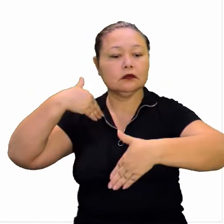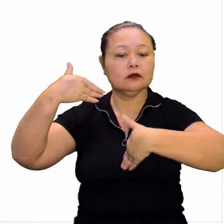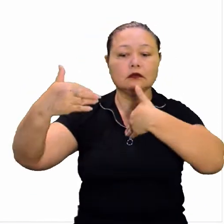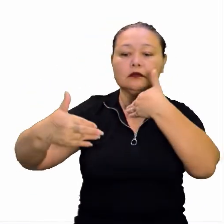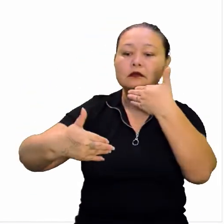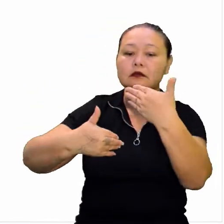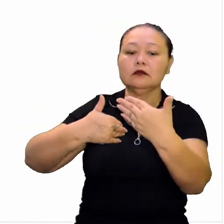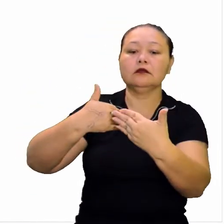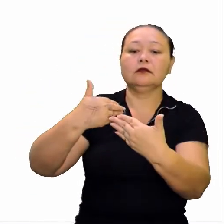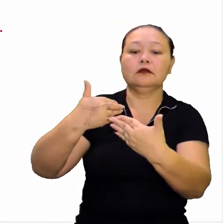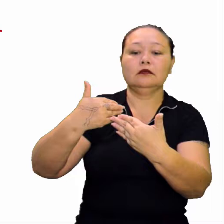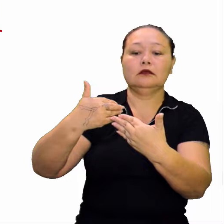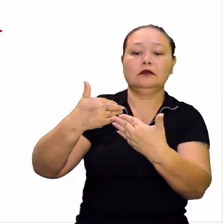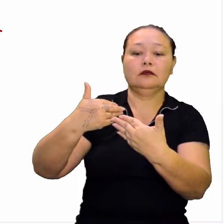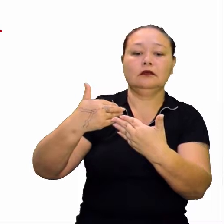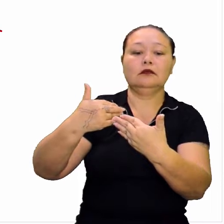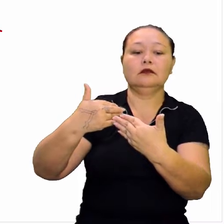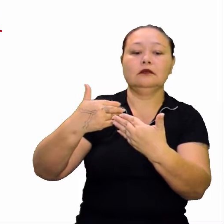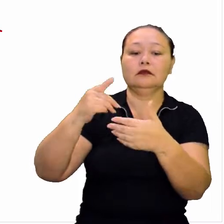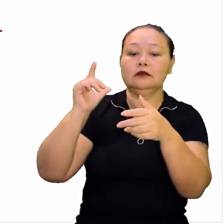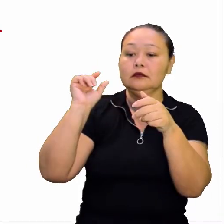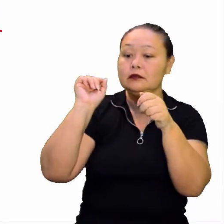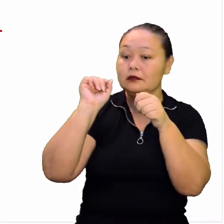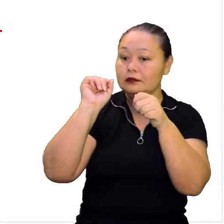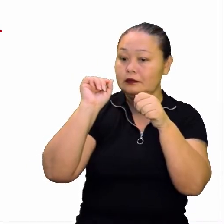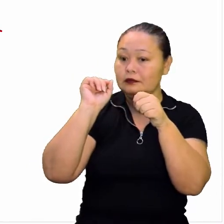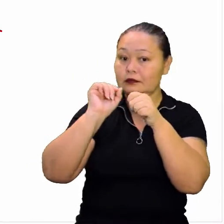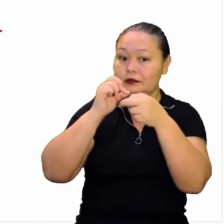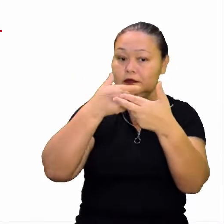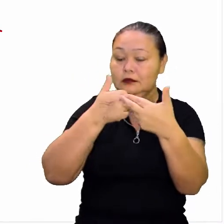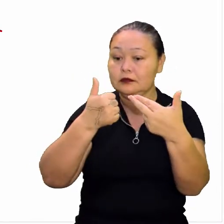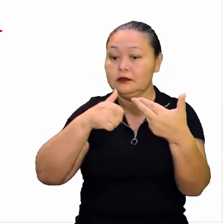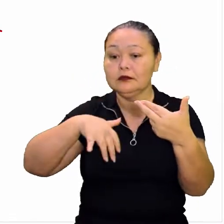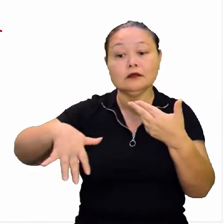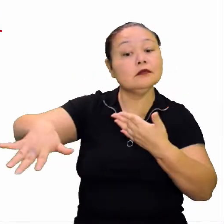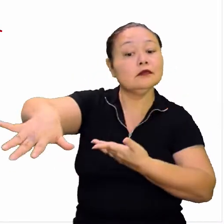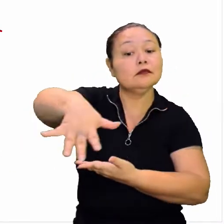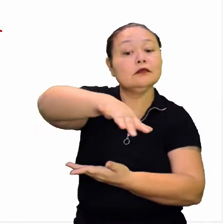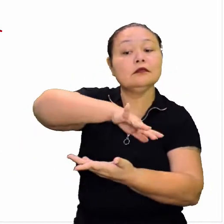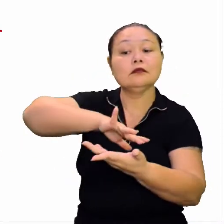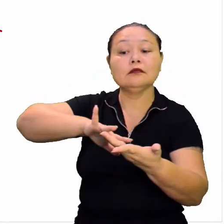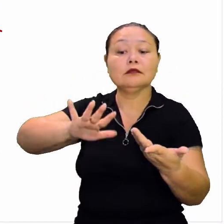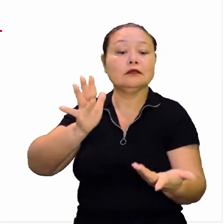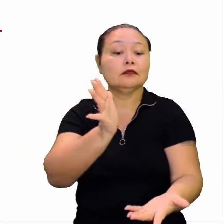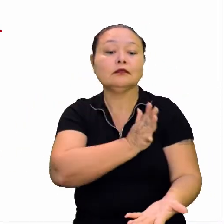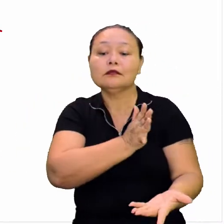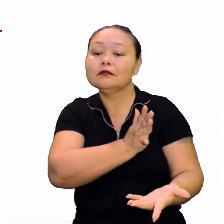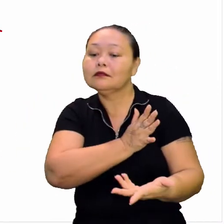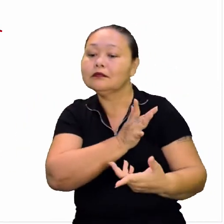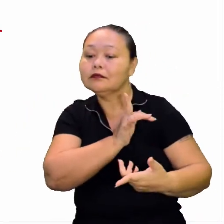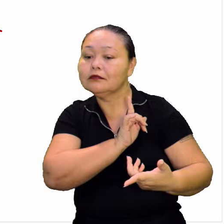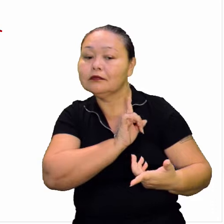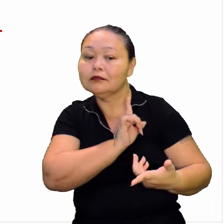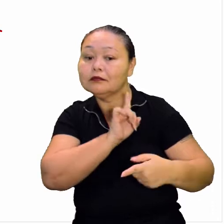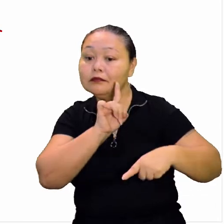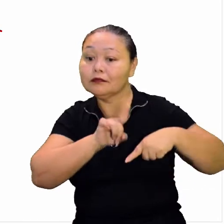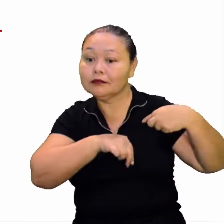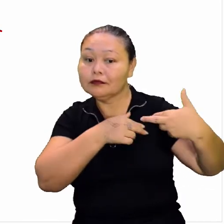processo de produção ou circulação de riquezas